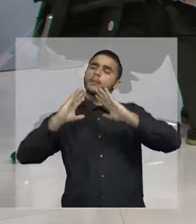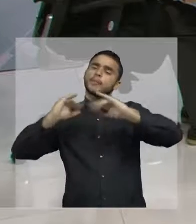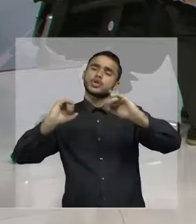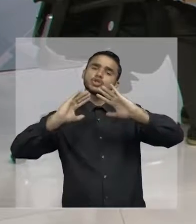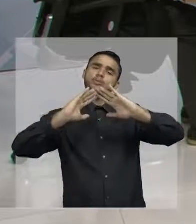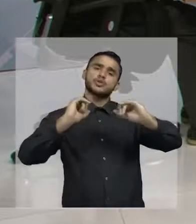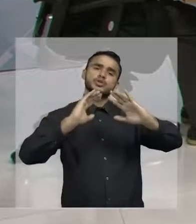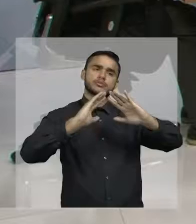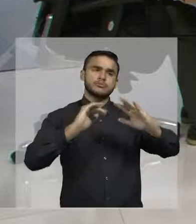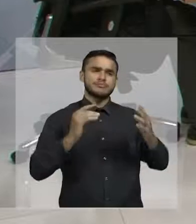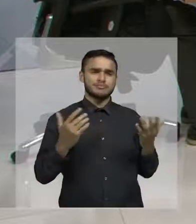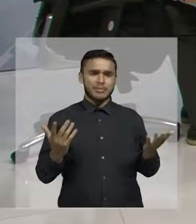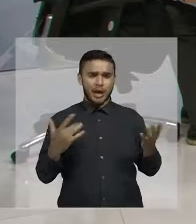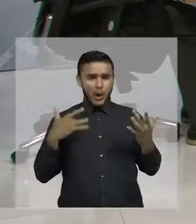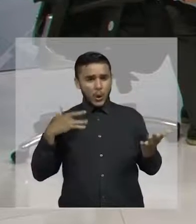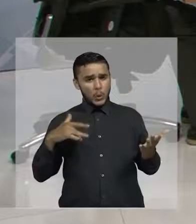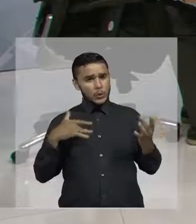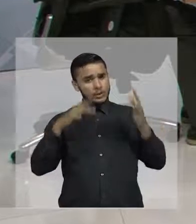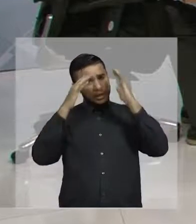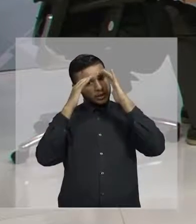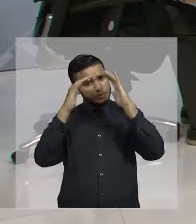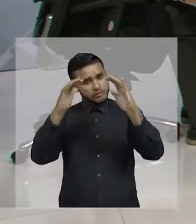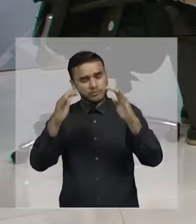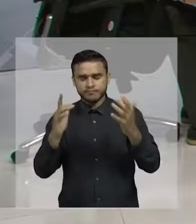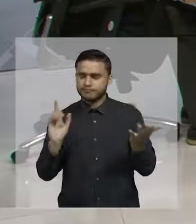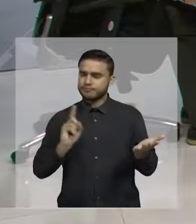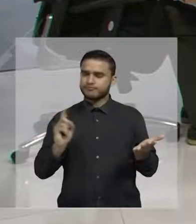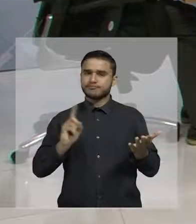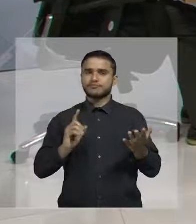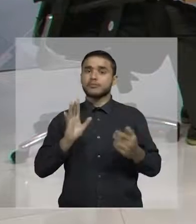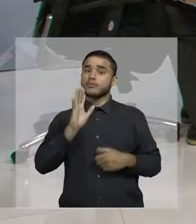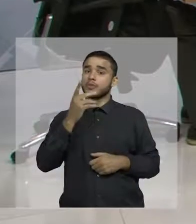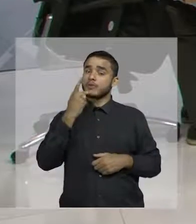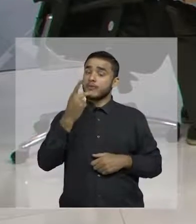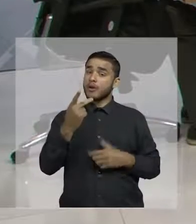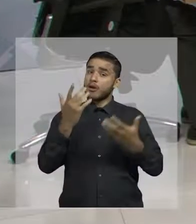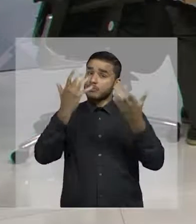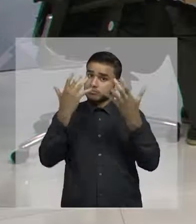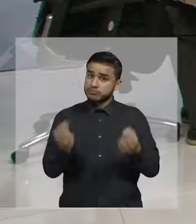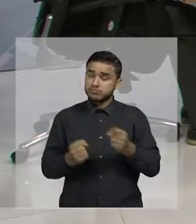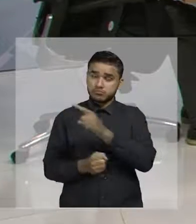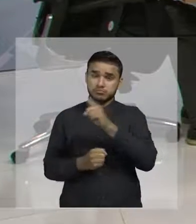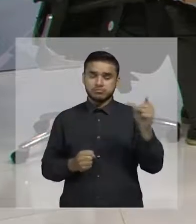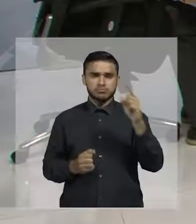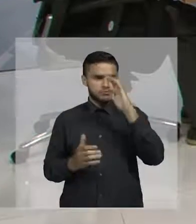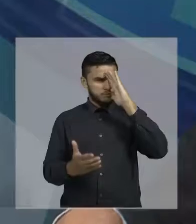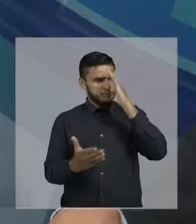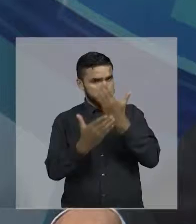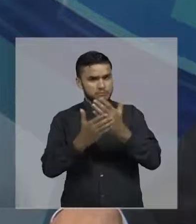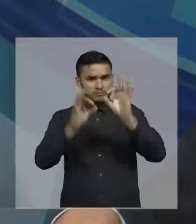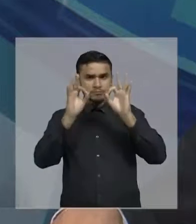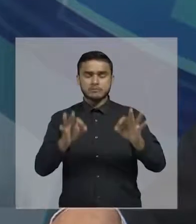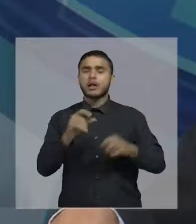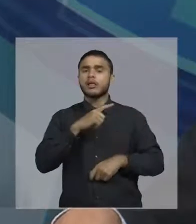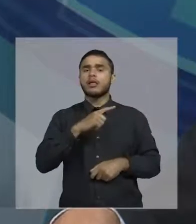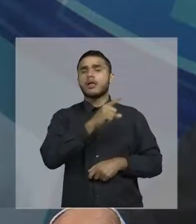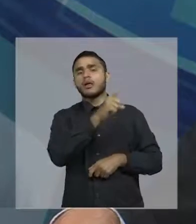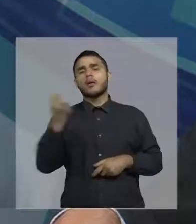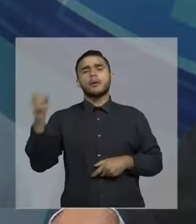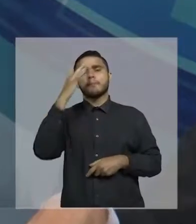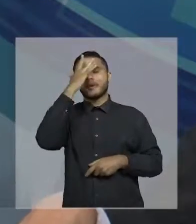E quem tem partido de convicção com uma feição de religião